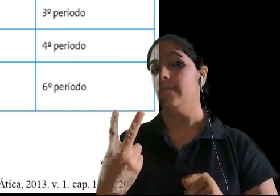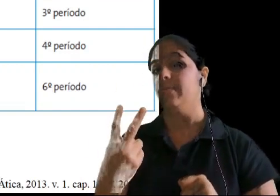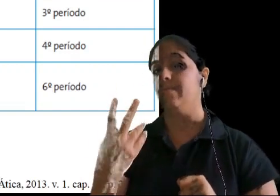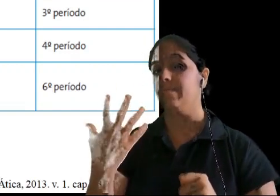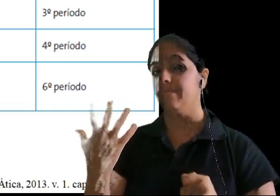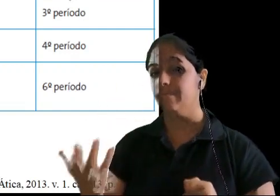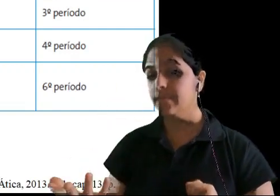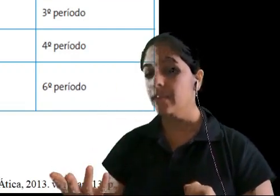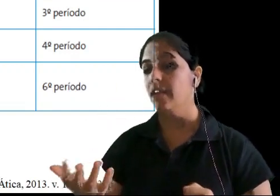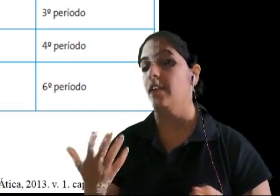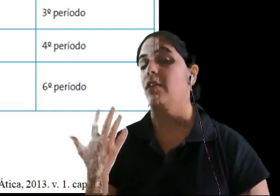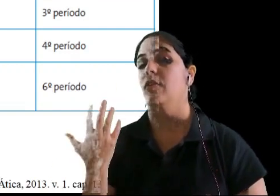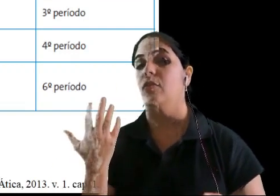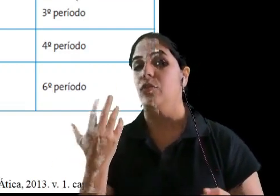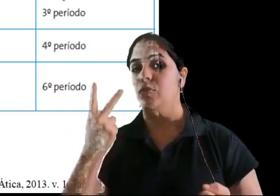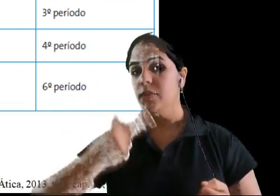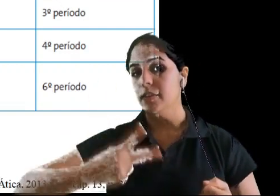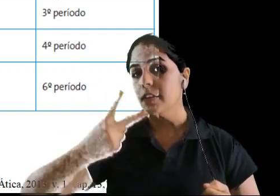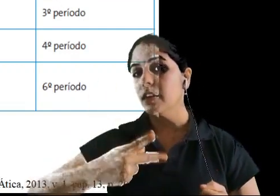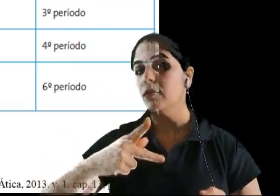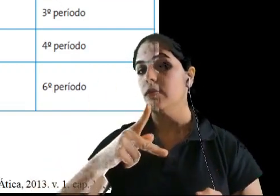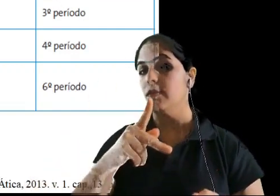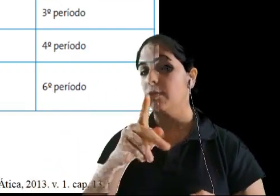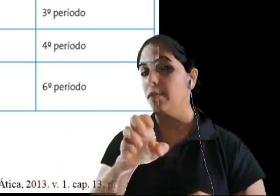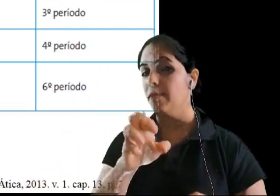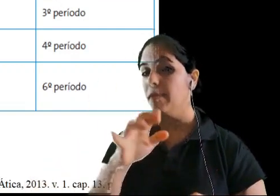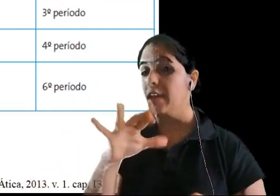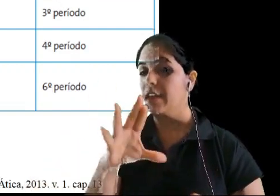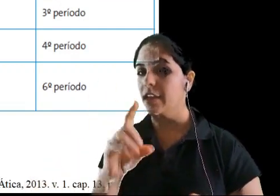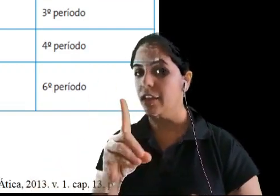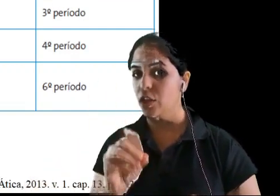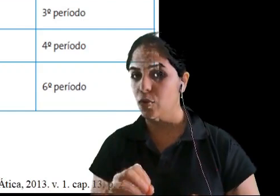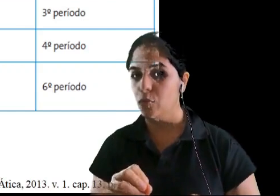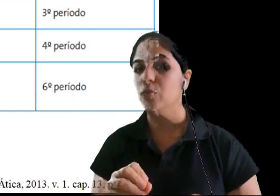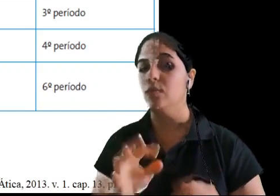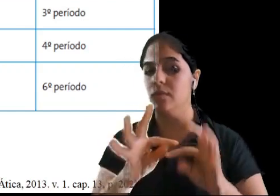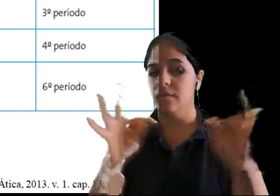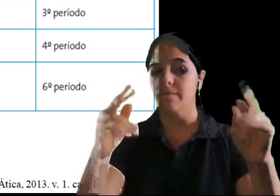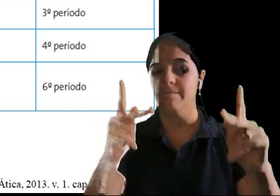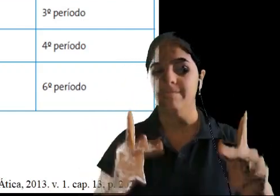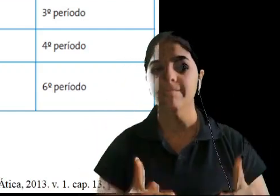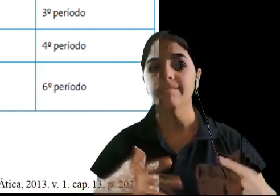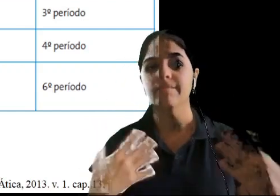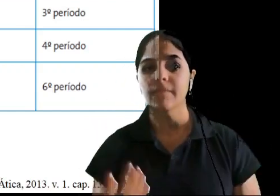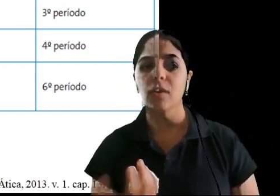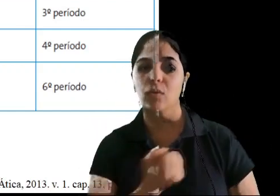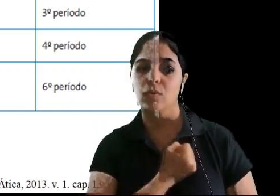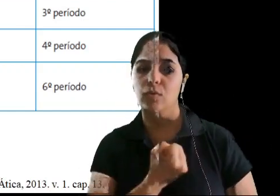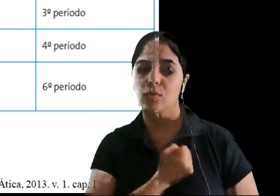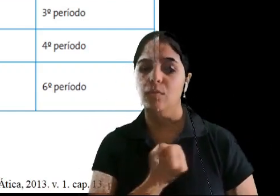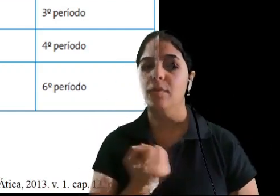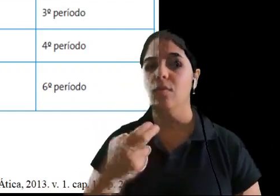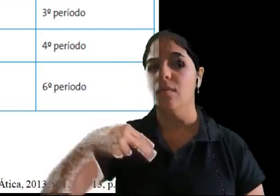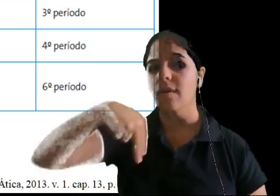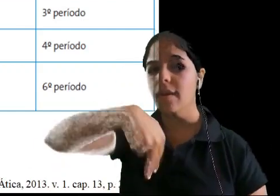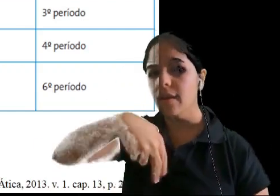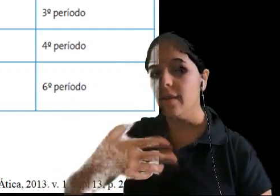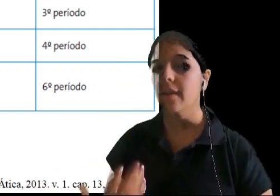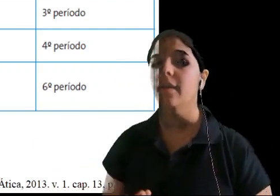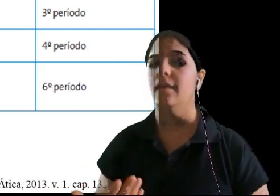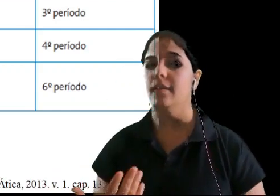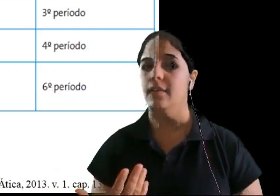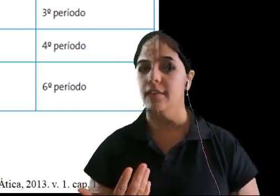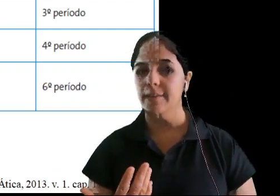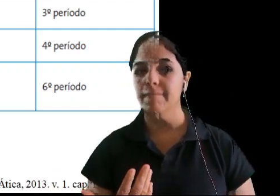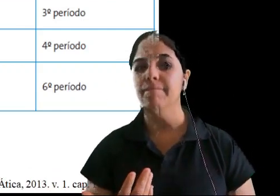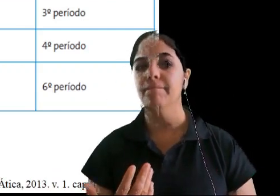estará localizado no segundo período da tabela periódica, ou seja, o número N de níveis de